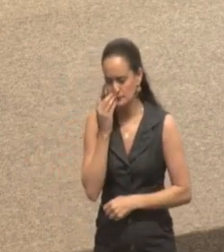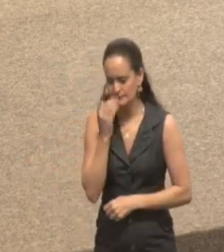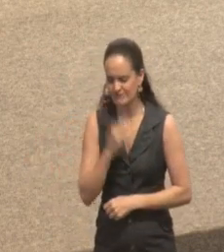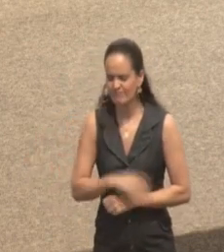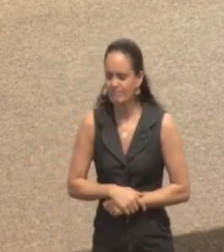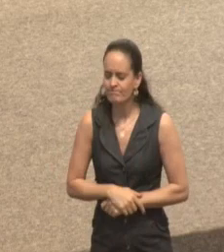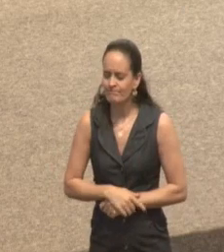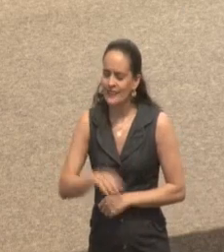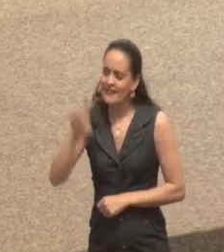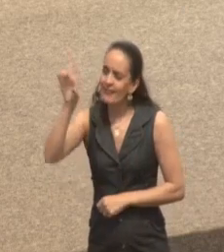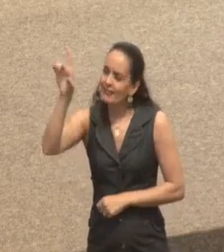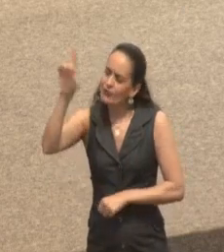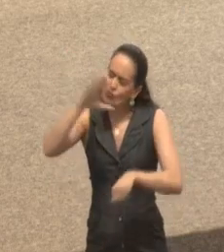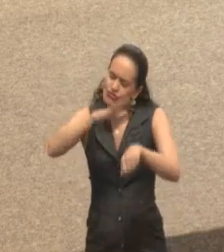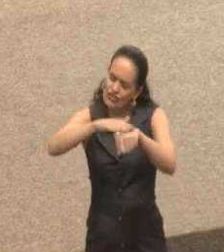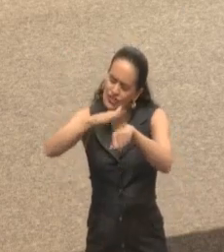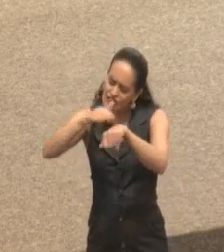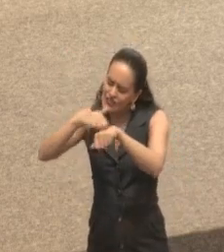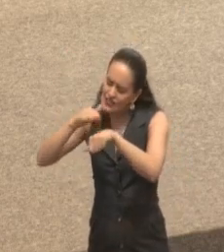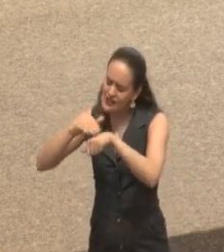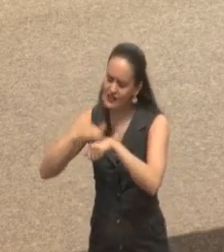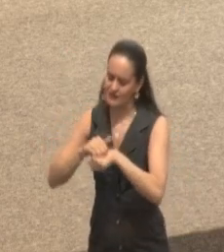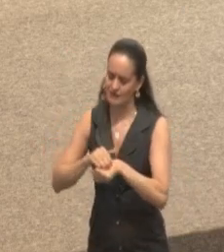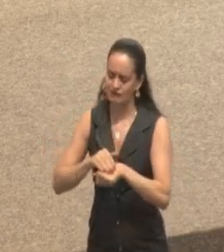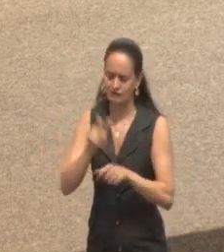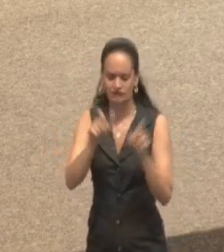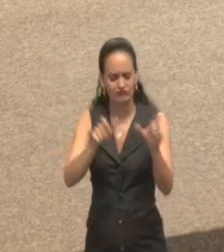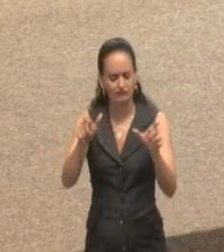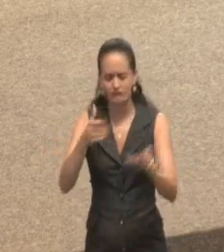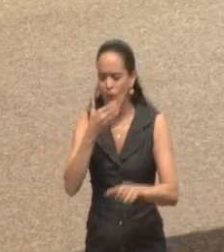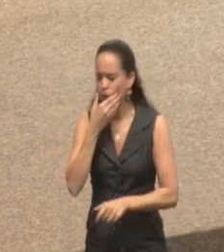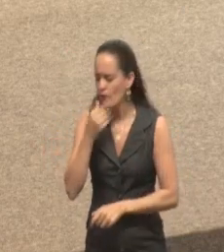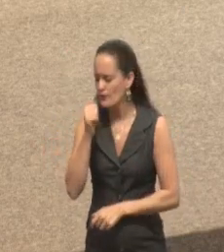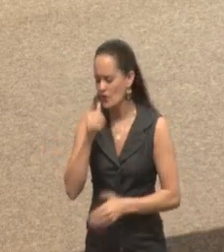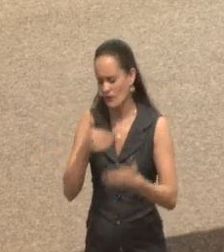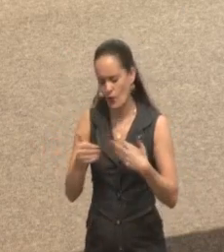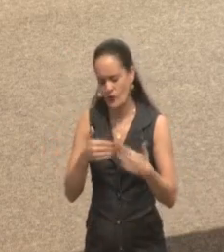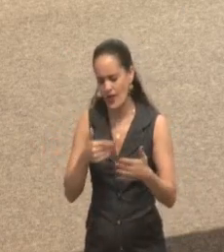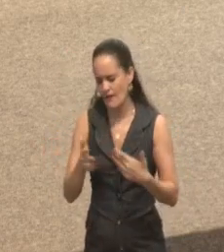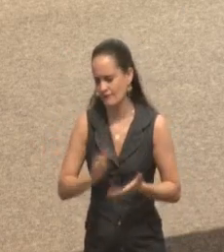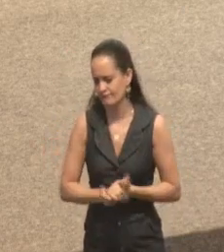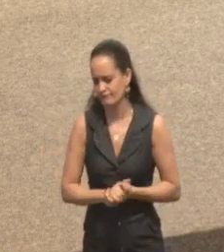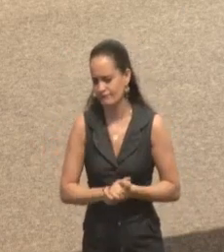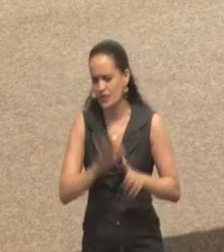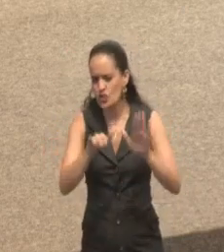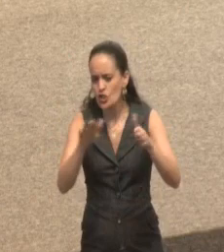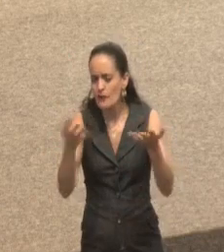Deus chama homens e mulheres para esta obra, vocaciona homens e mulheres para a missão.